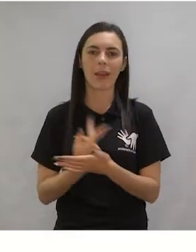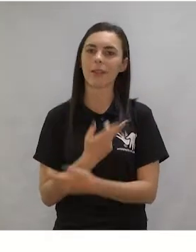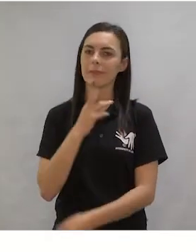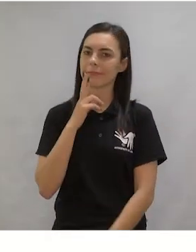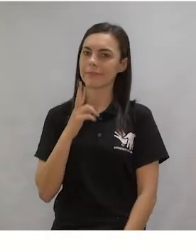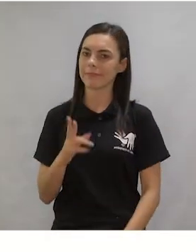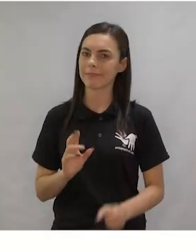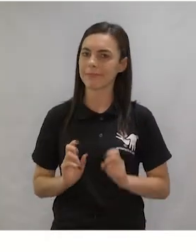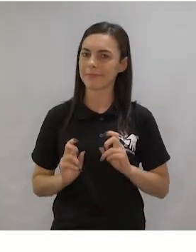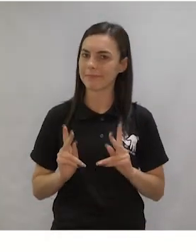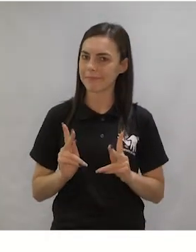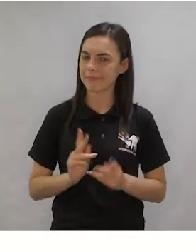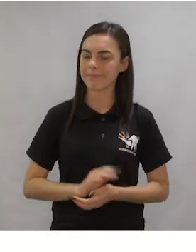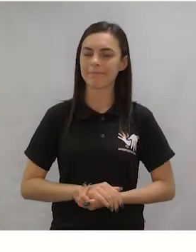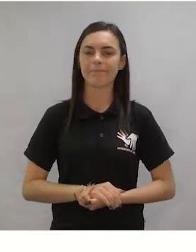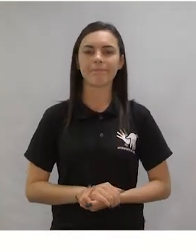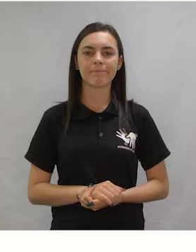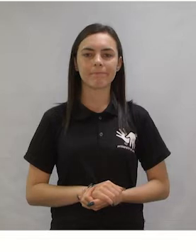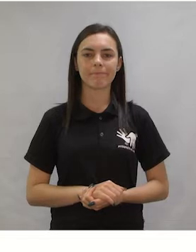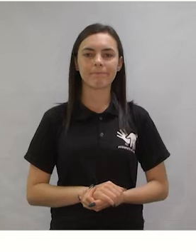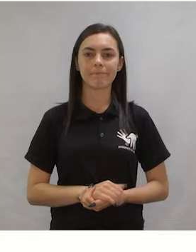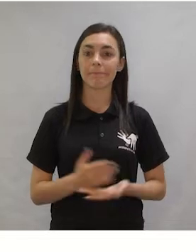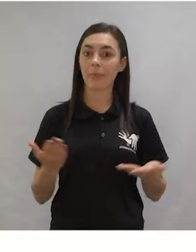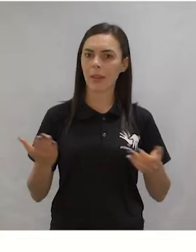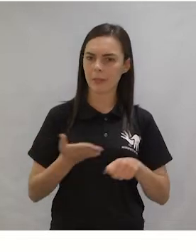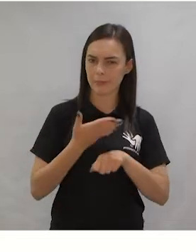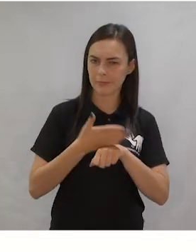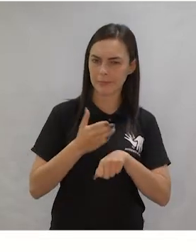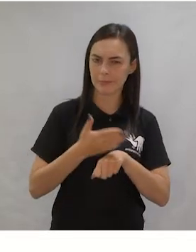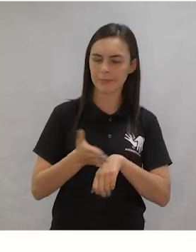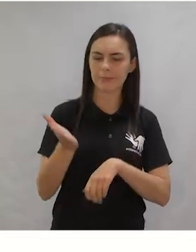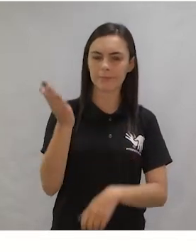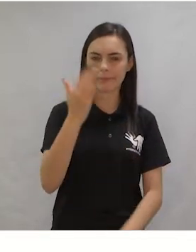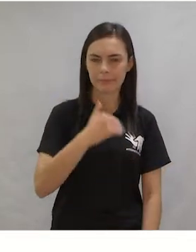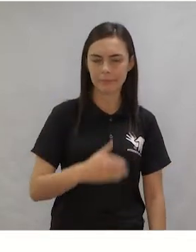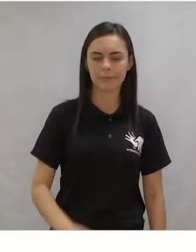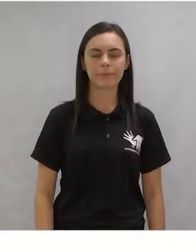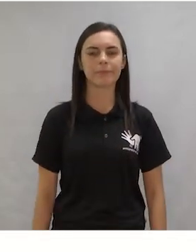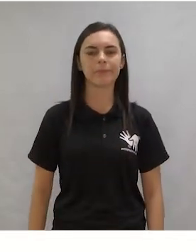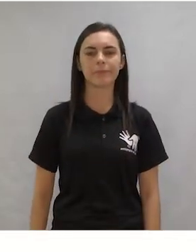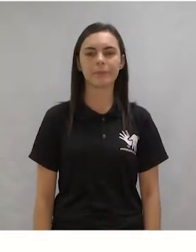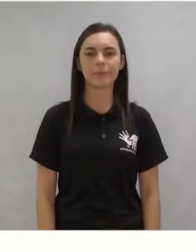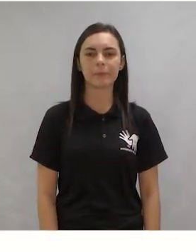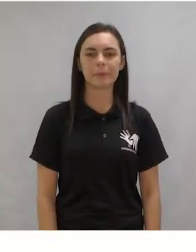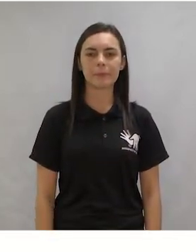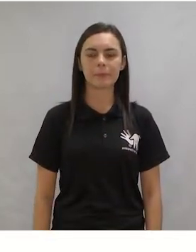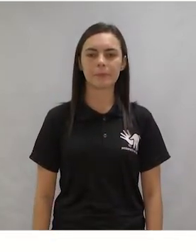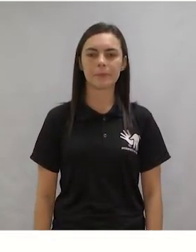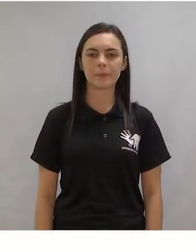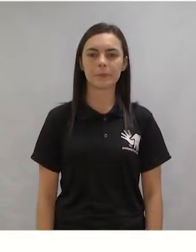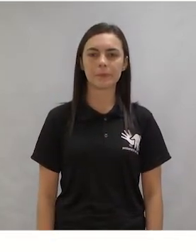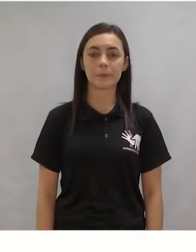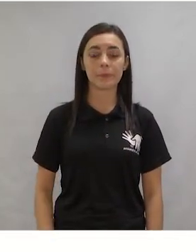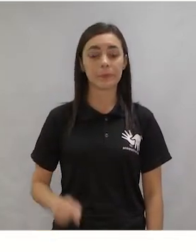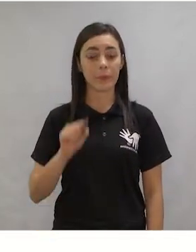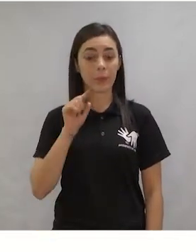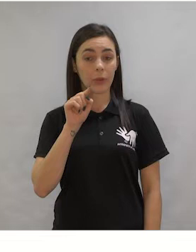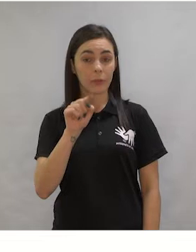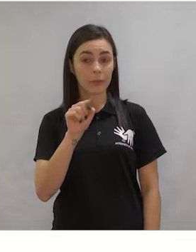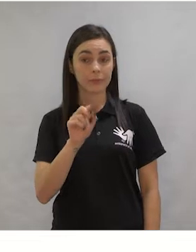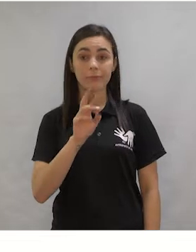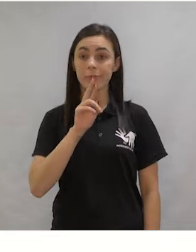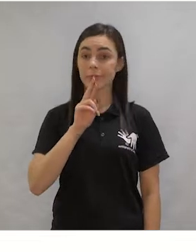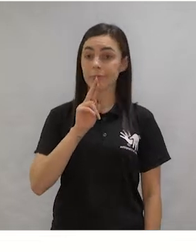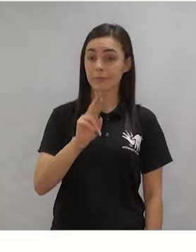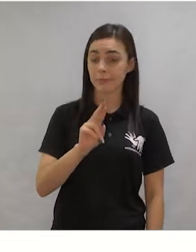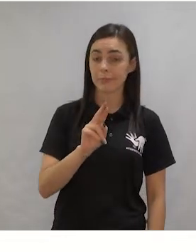expressões não têm o resultado correto. Vamos praticar também. Olhem lá. Determine